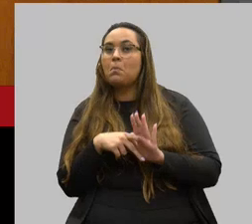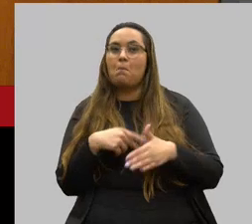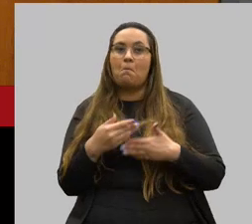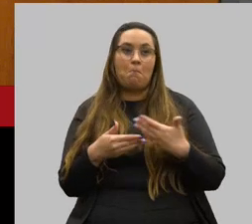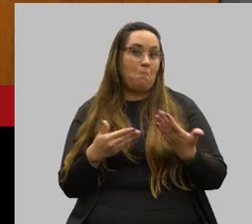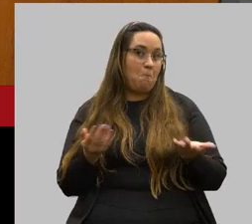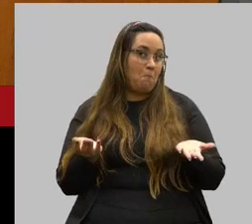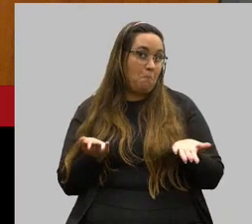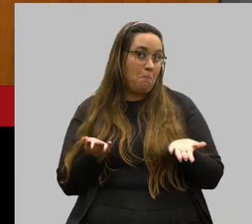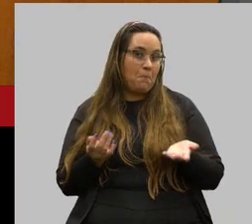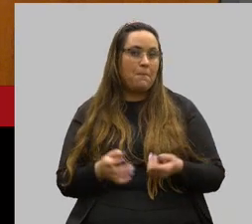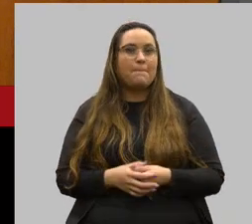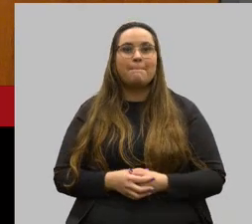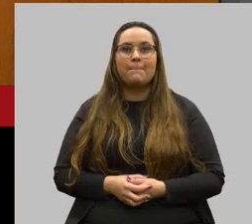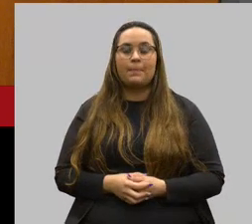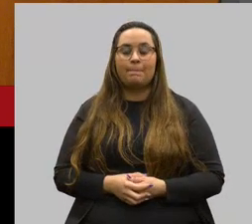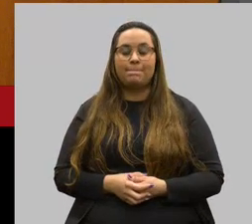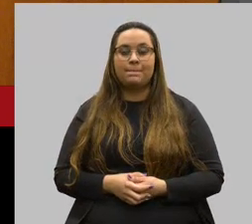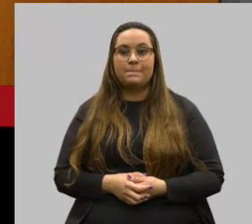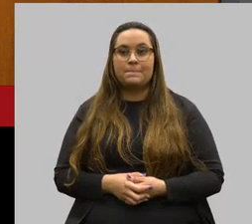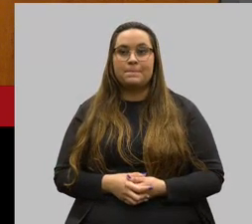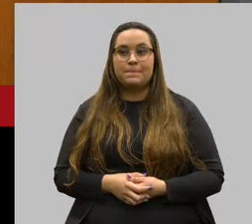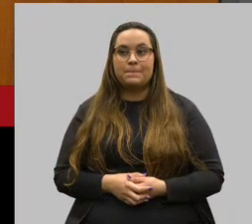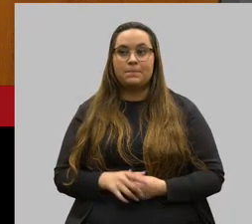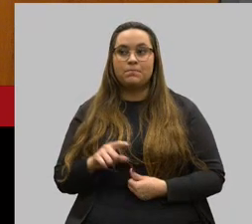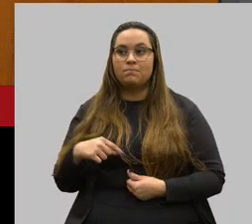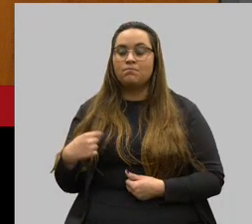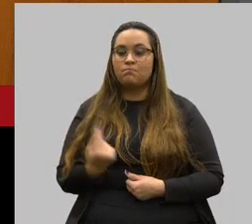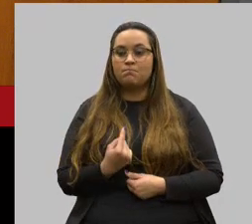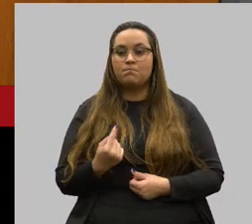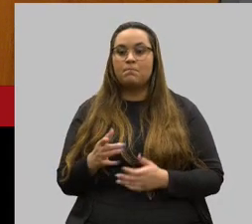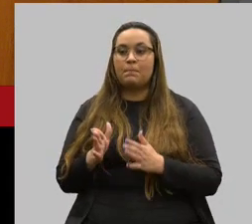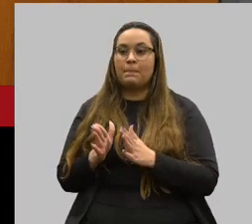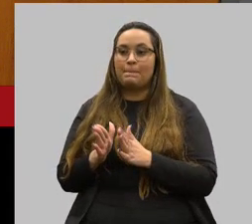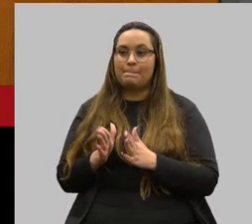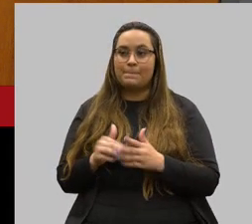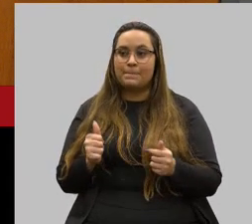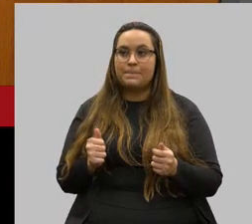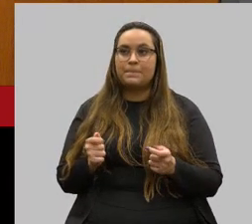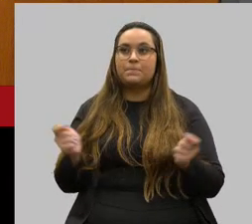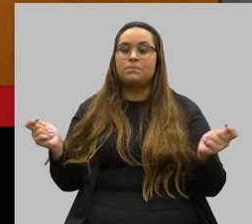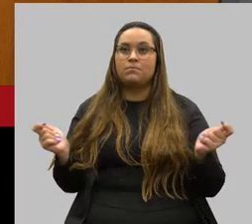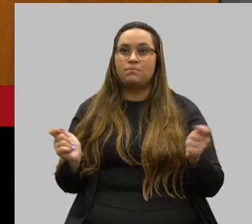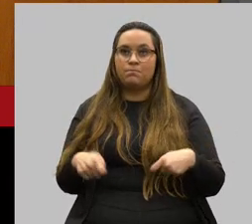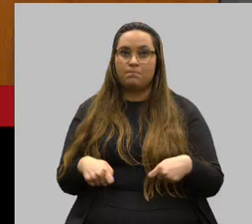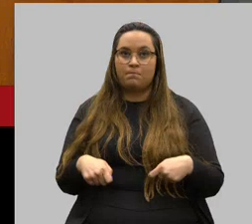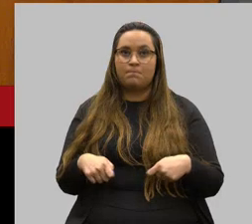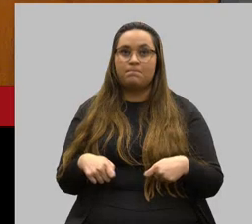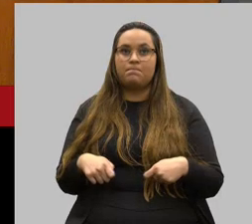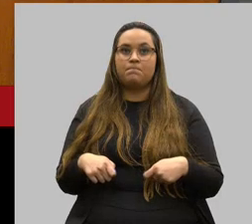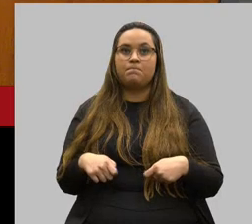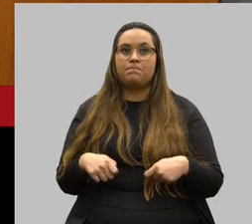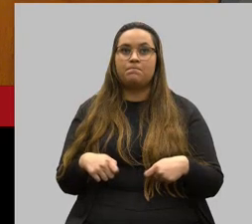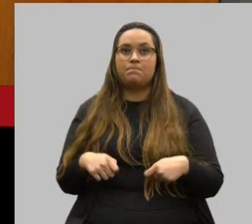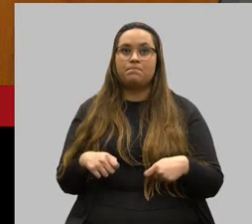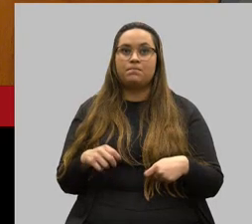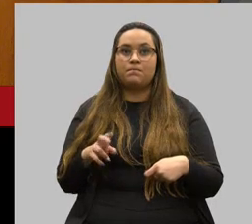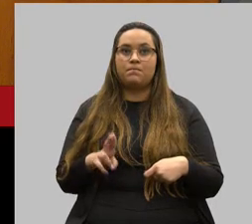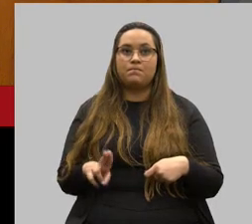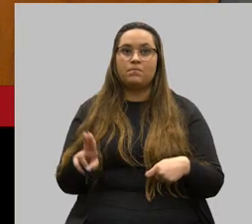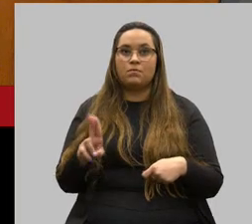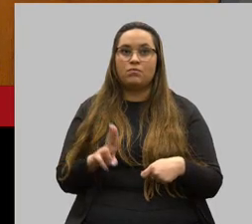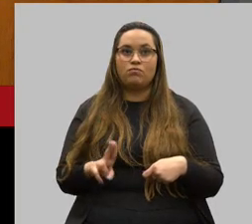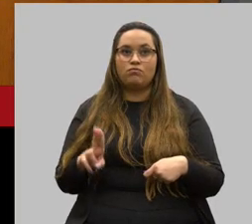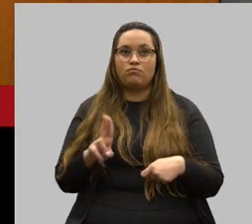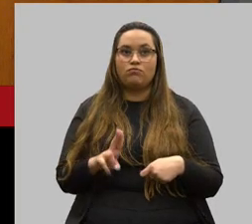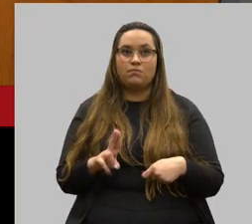Deputado nós solicitamos né a possibilidade da prorrogação do concurso eh nós temos ainda excedentes